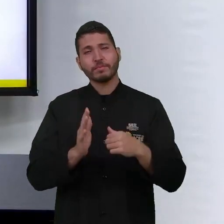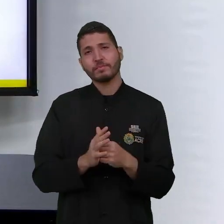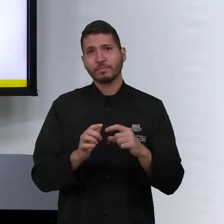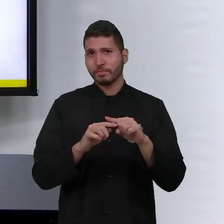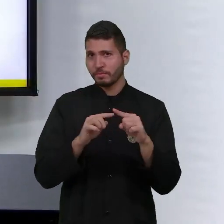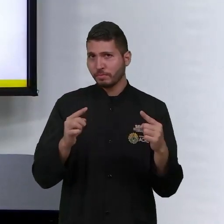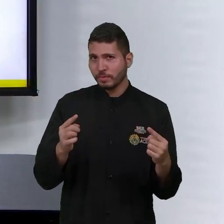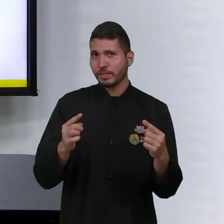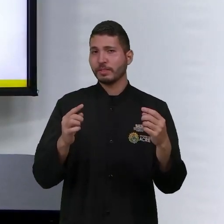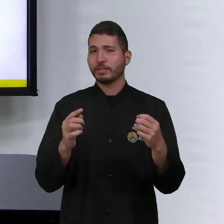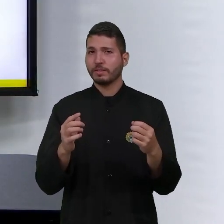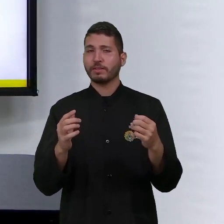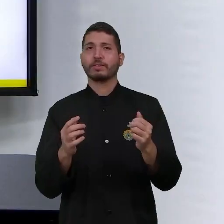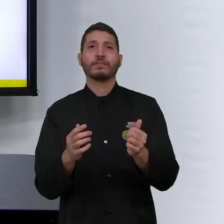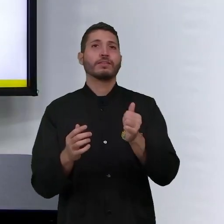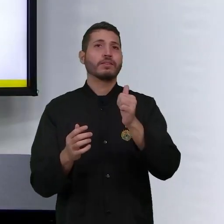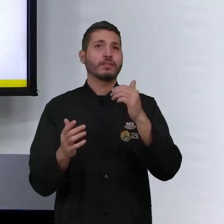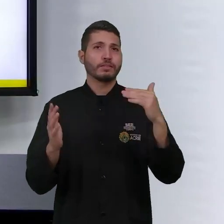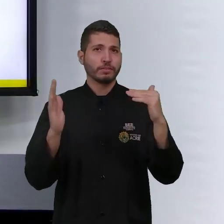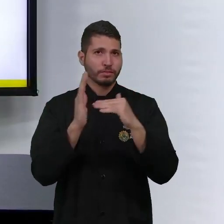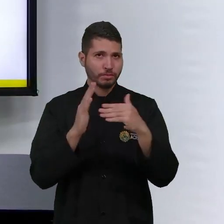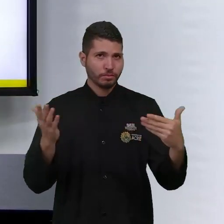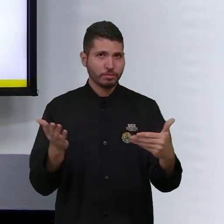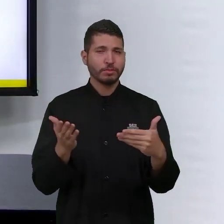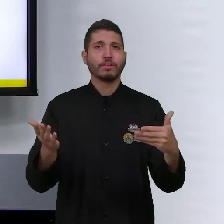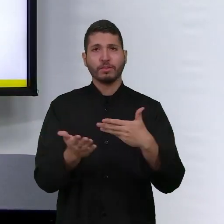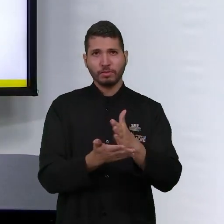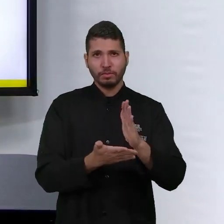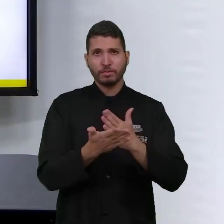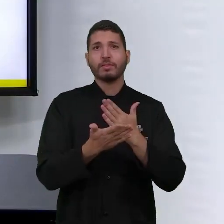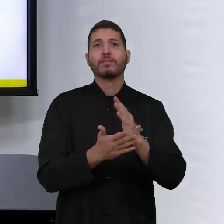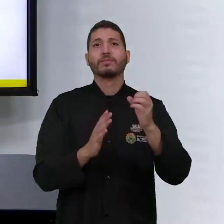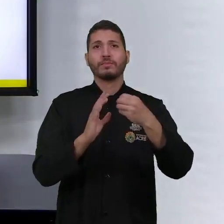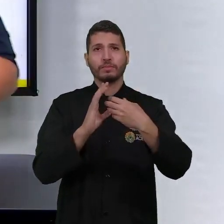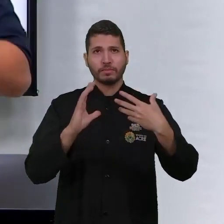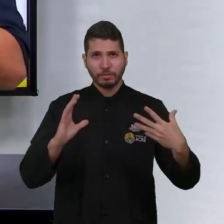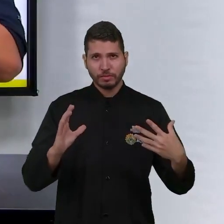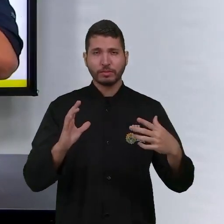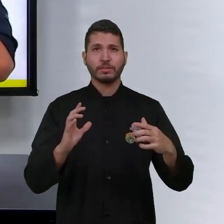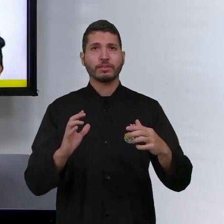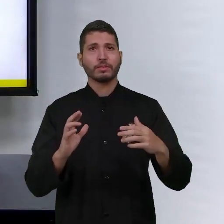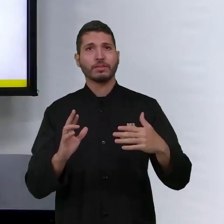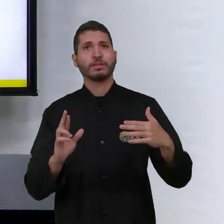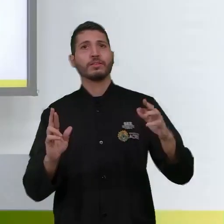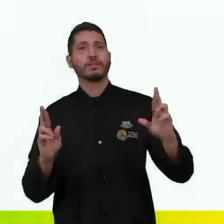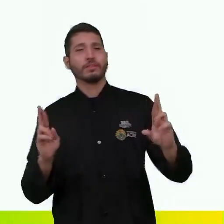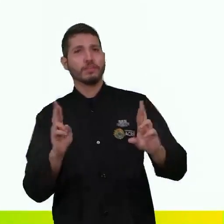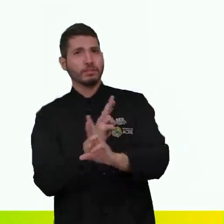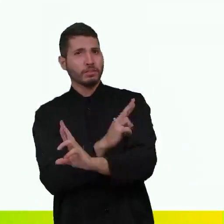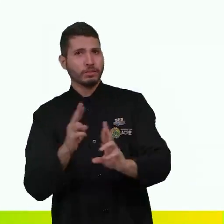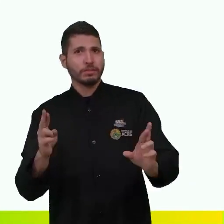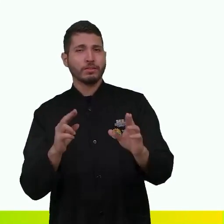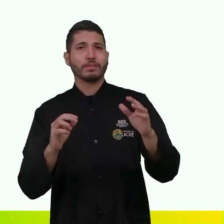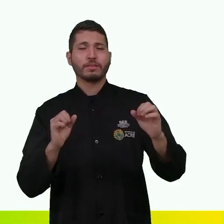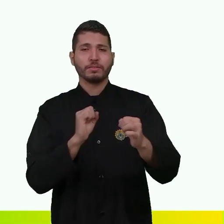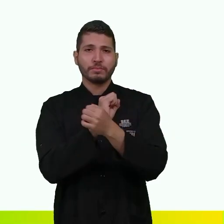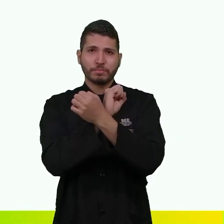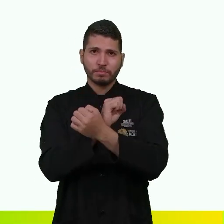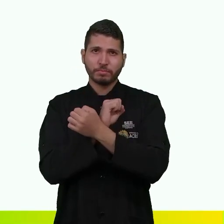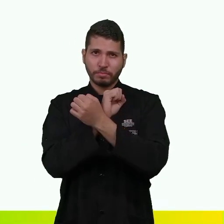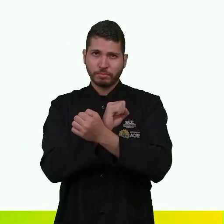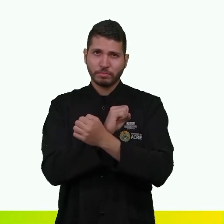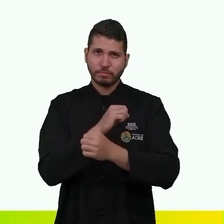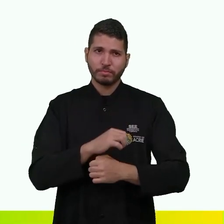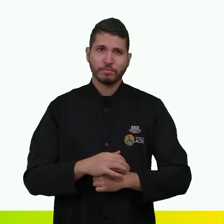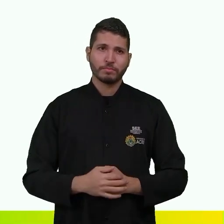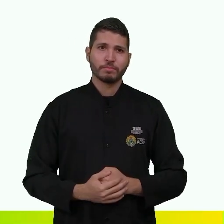os dias de hoje situações de trabalho análogo à escravidão. Olha aqui que eu trouxe para vocês.